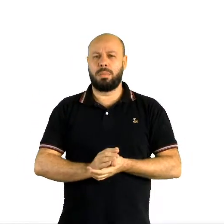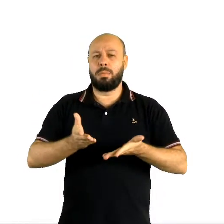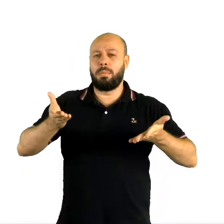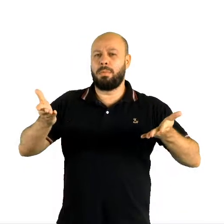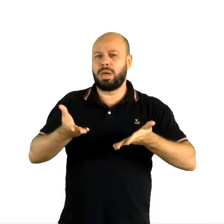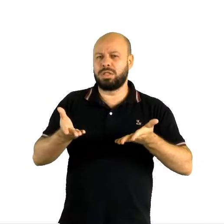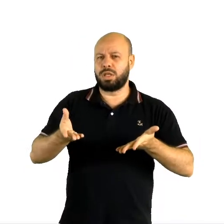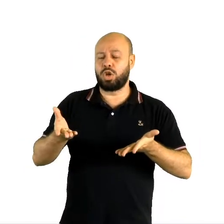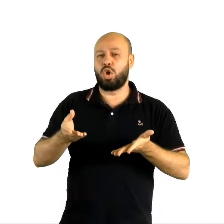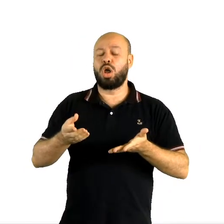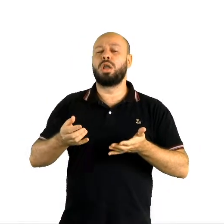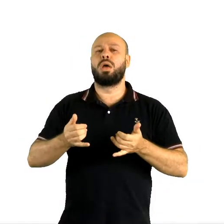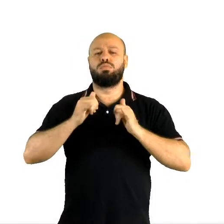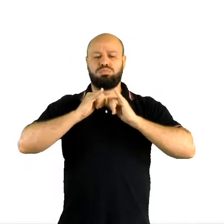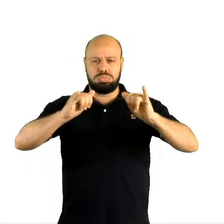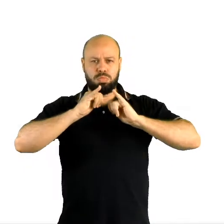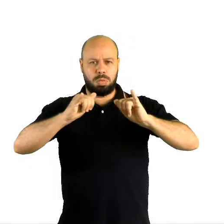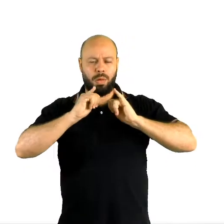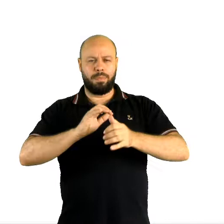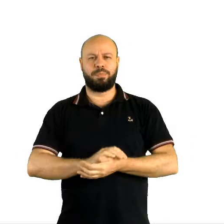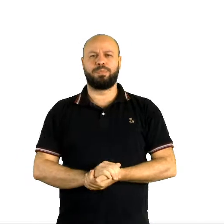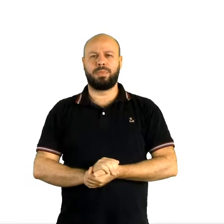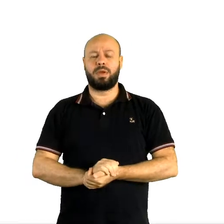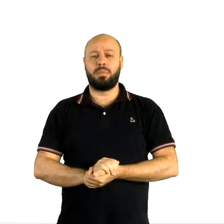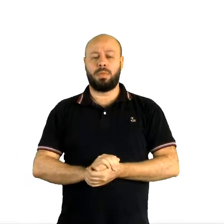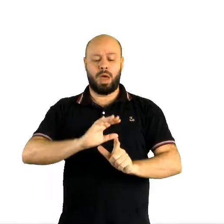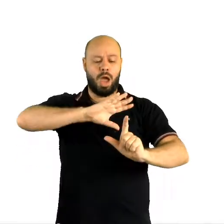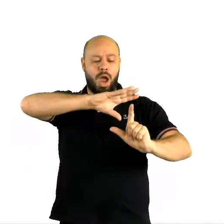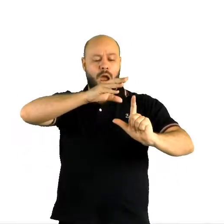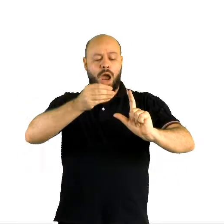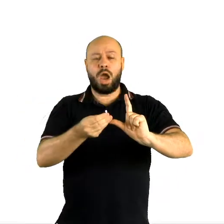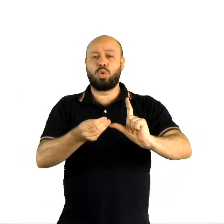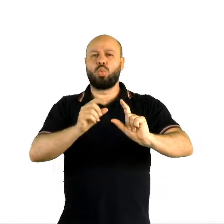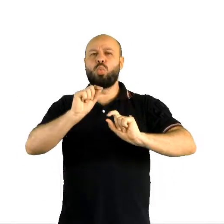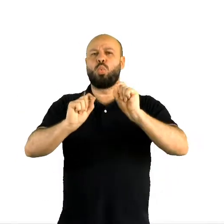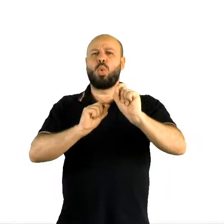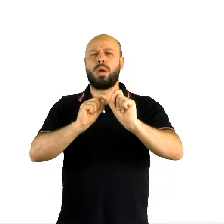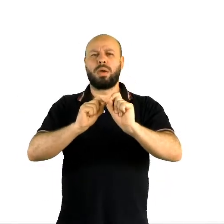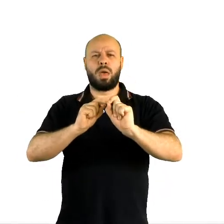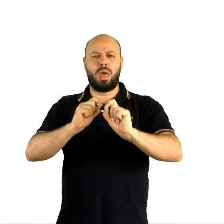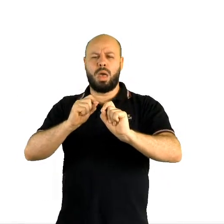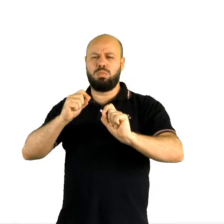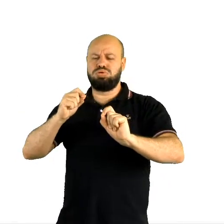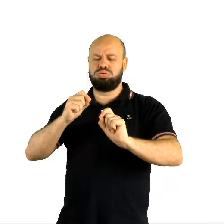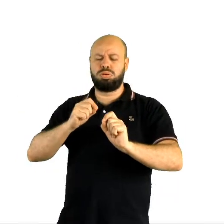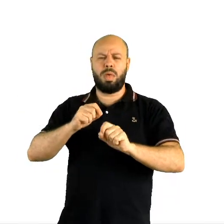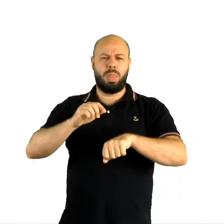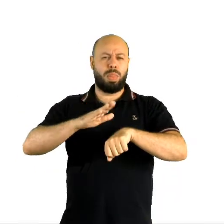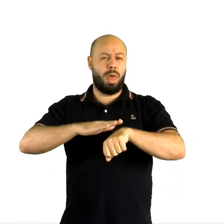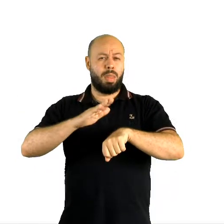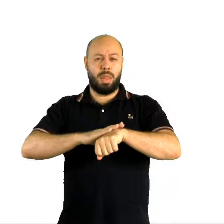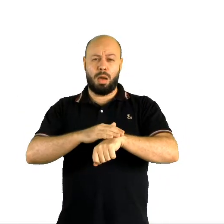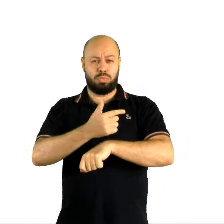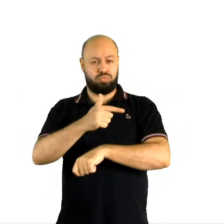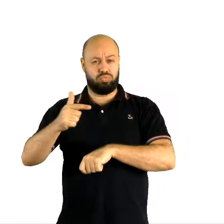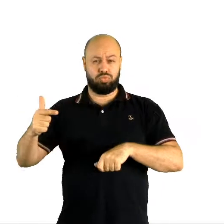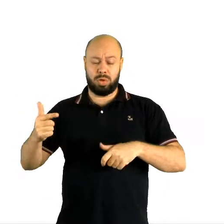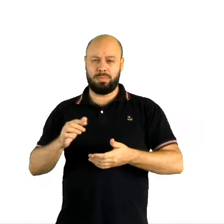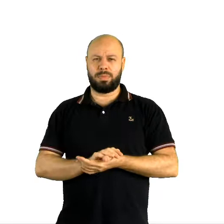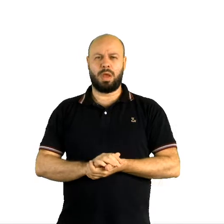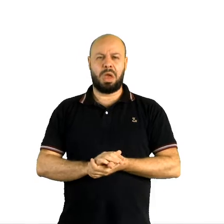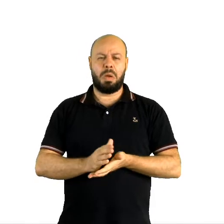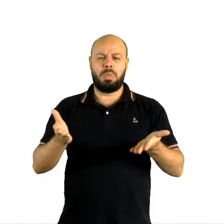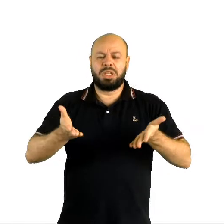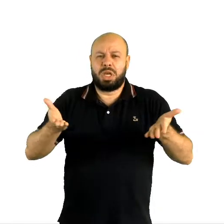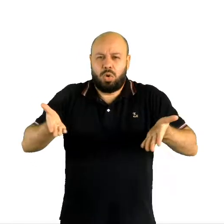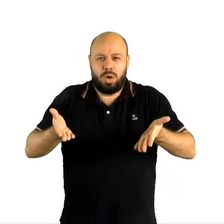nas notícias. Já o cartoon, ele é atemporal, ele não precisa ser assuntos da atualidade,